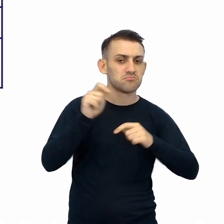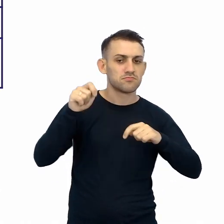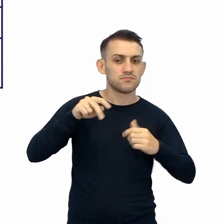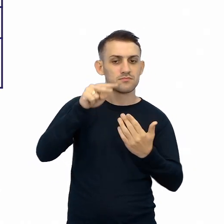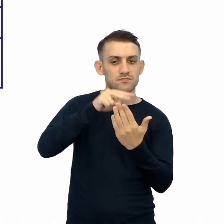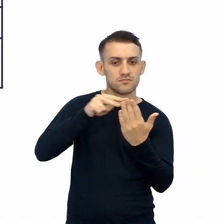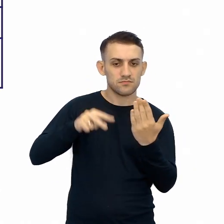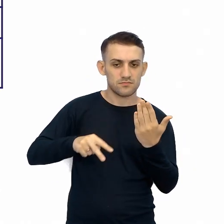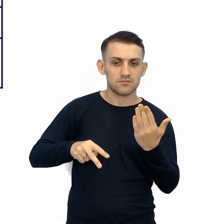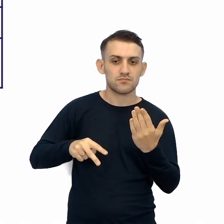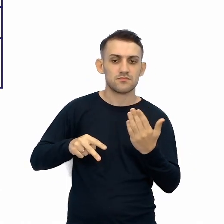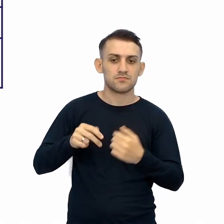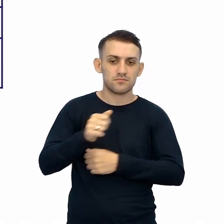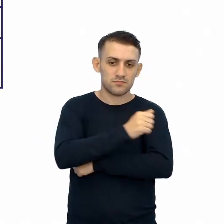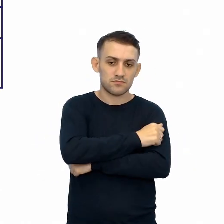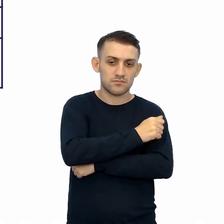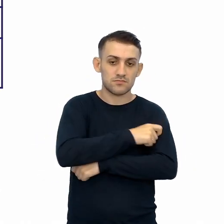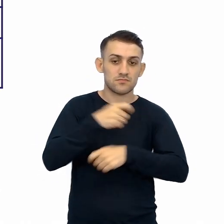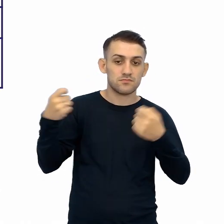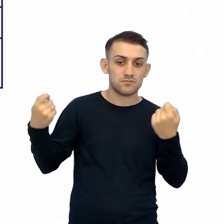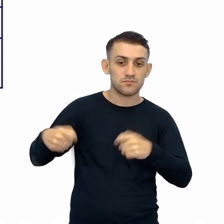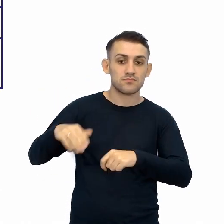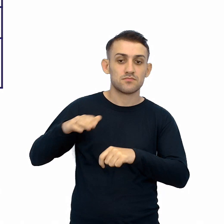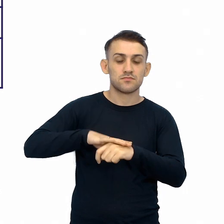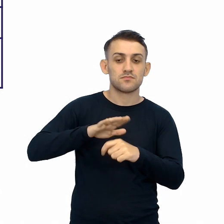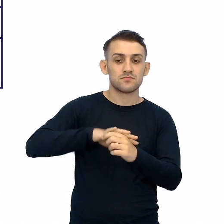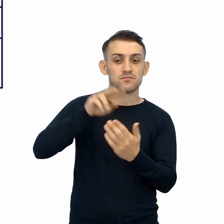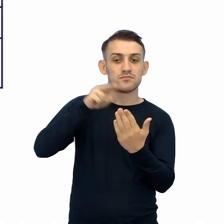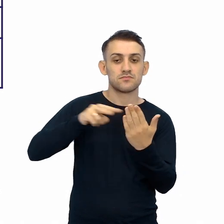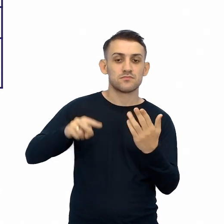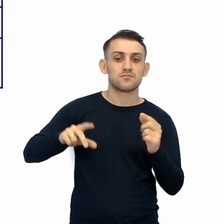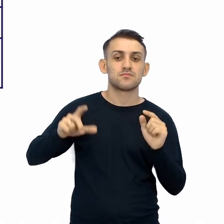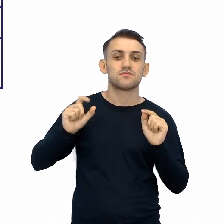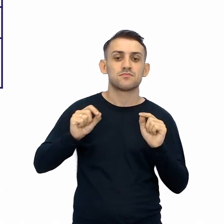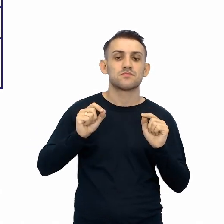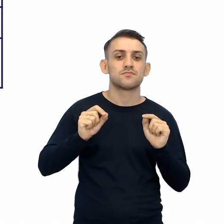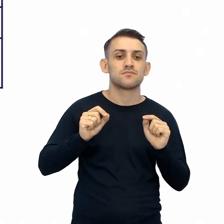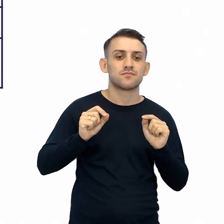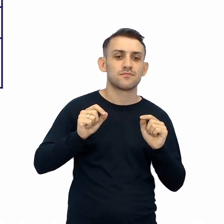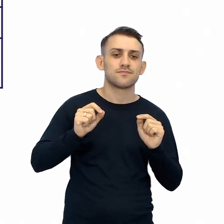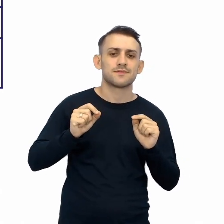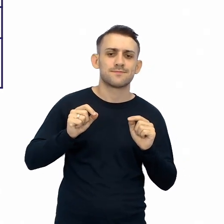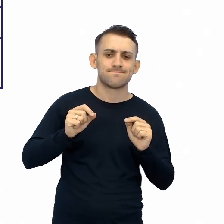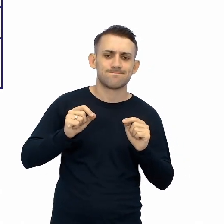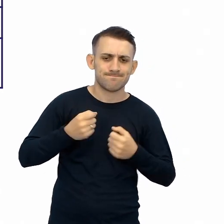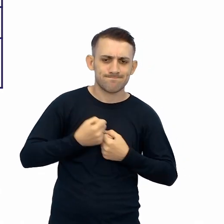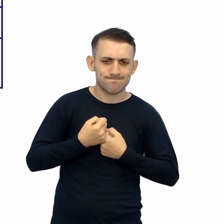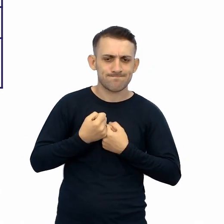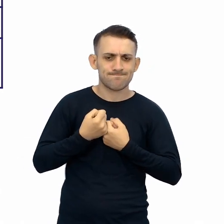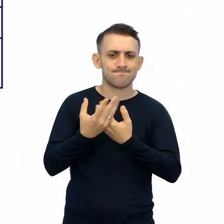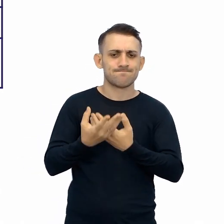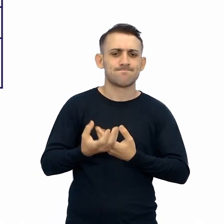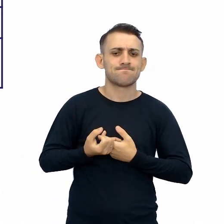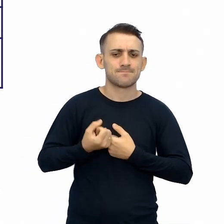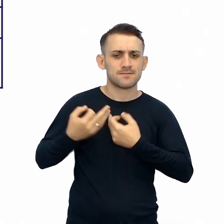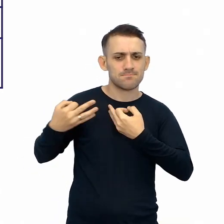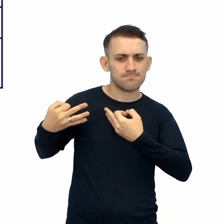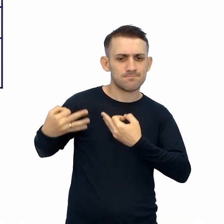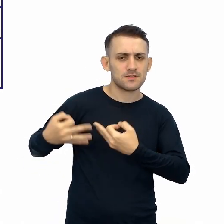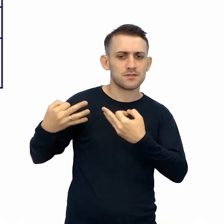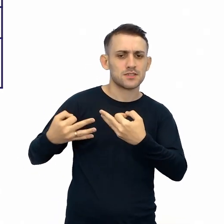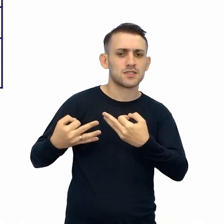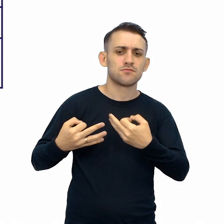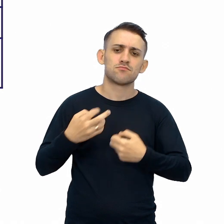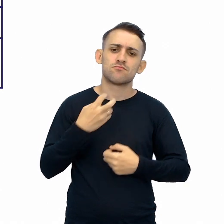para os estudantes. E devem fazer essa leitura com bastante expressividade, com ritmo, com